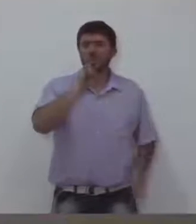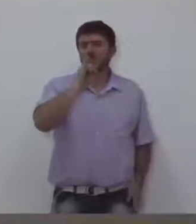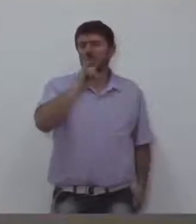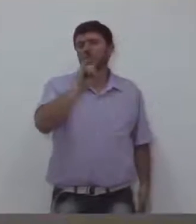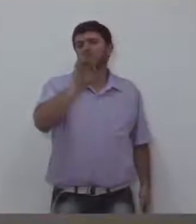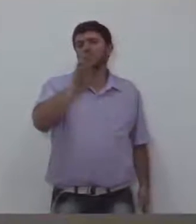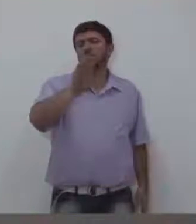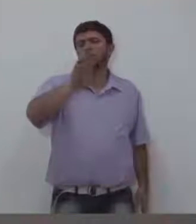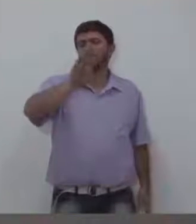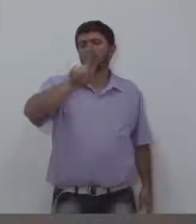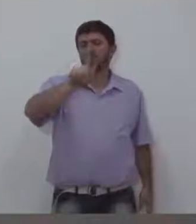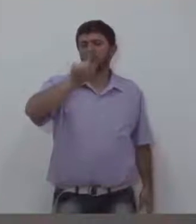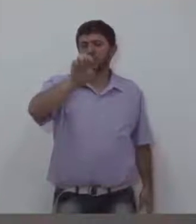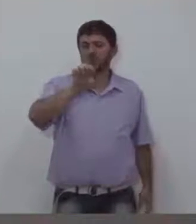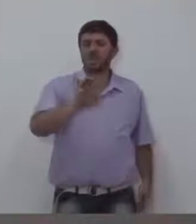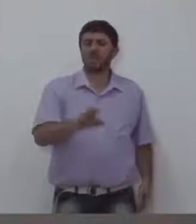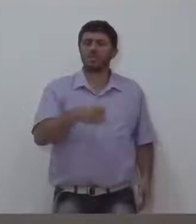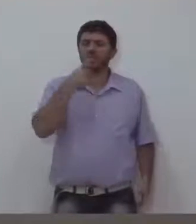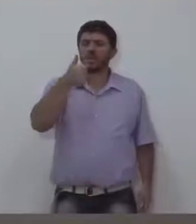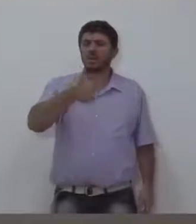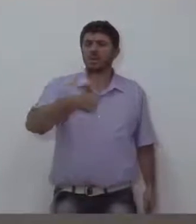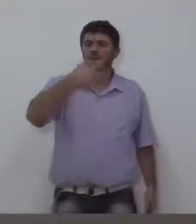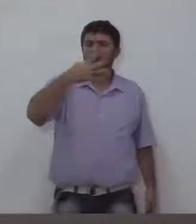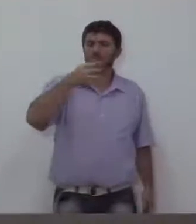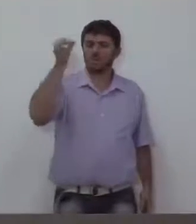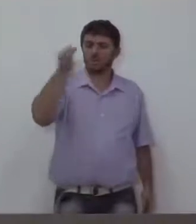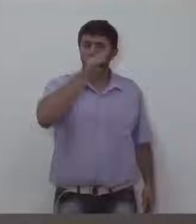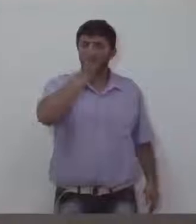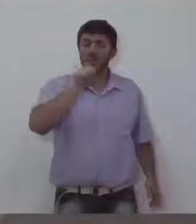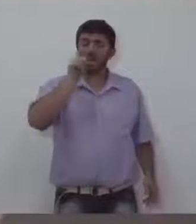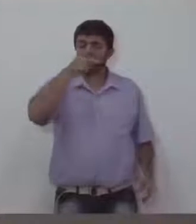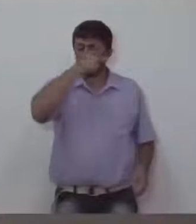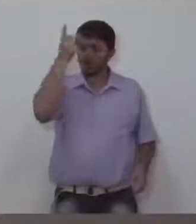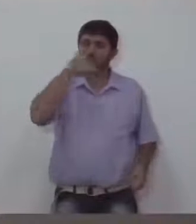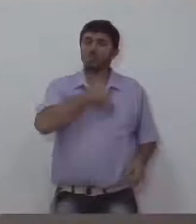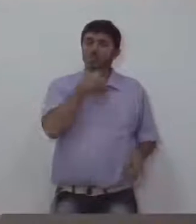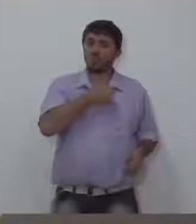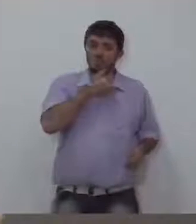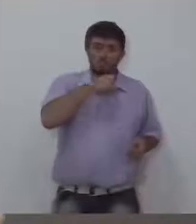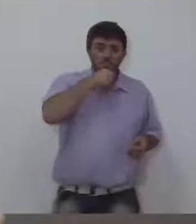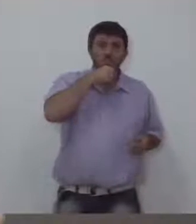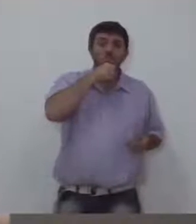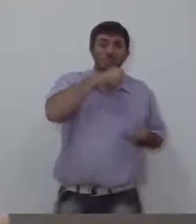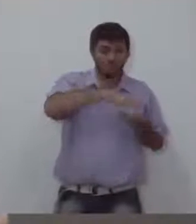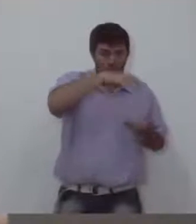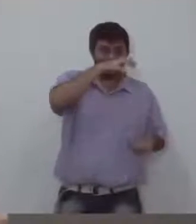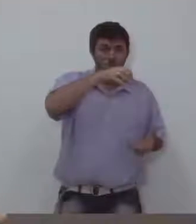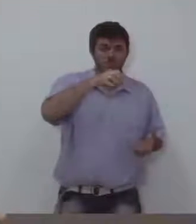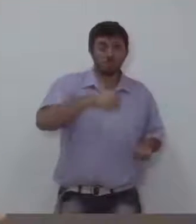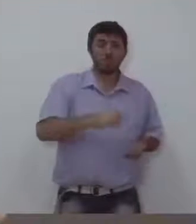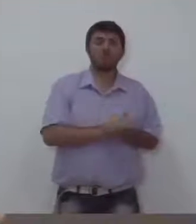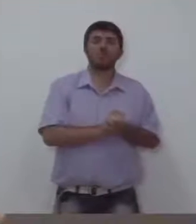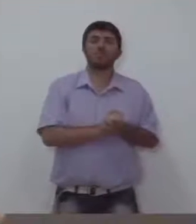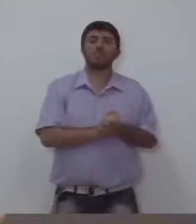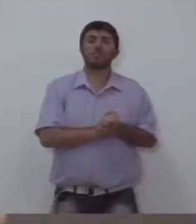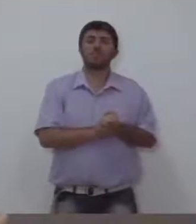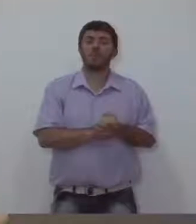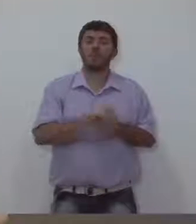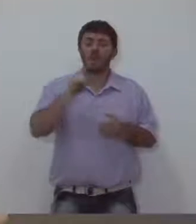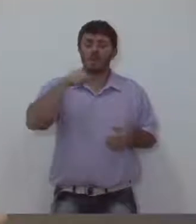que em torno de 14% a população de idosos. Em Vinhedo, no último censo, a gente tem cerca de